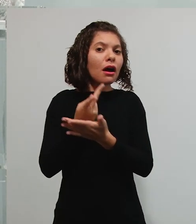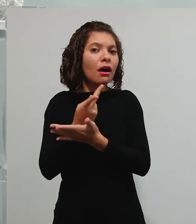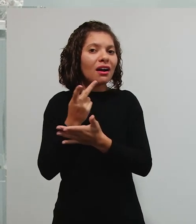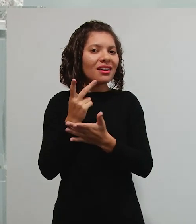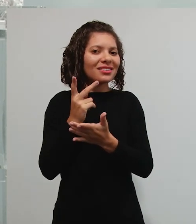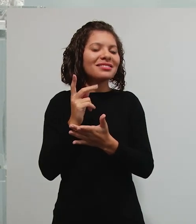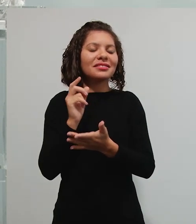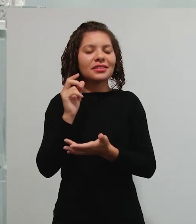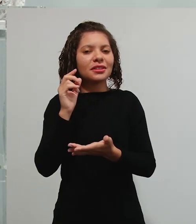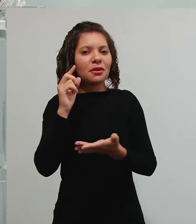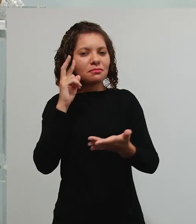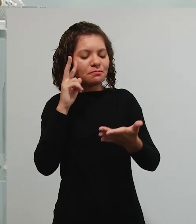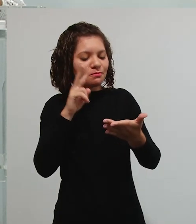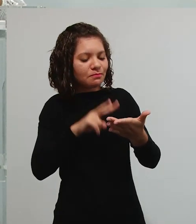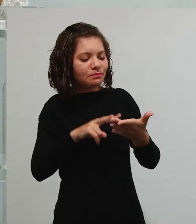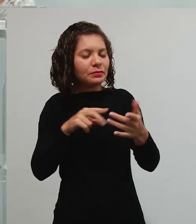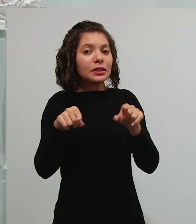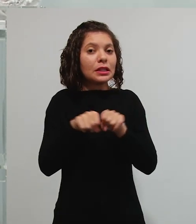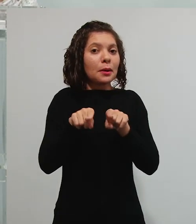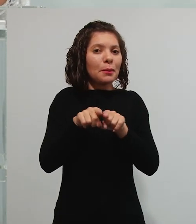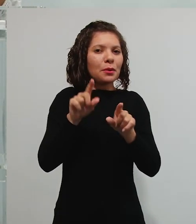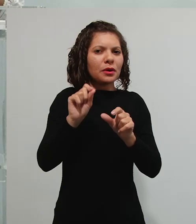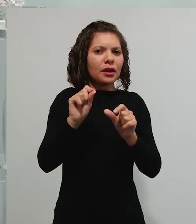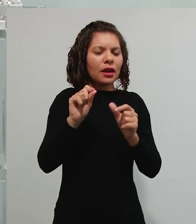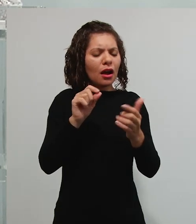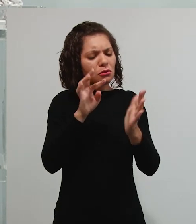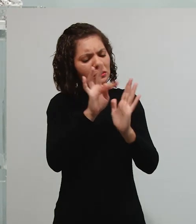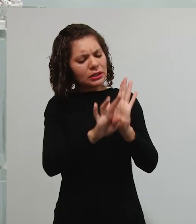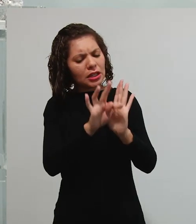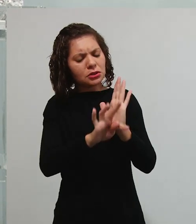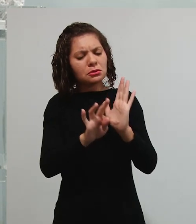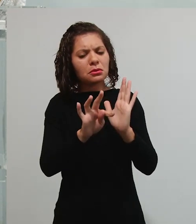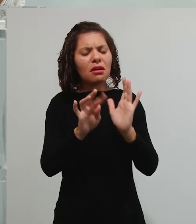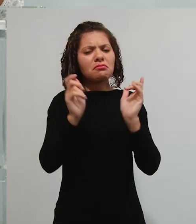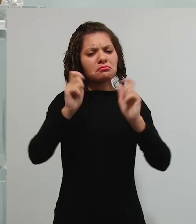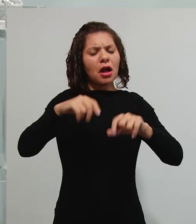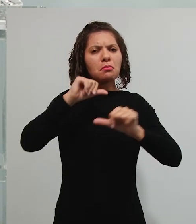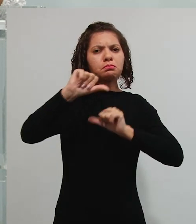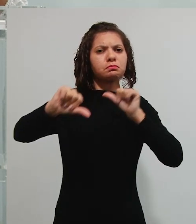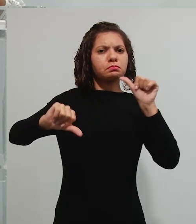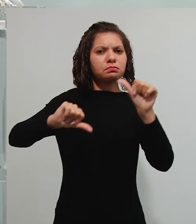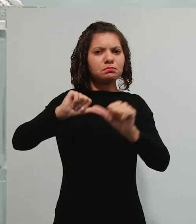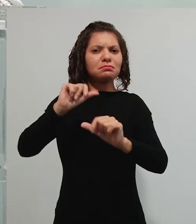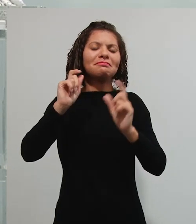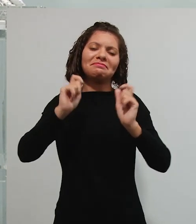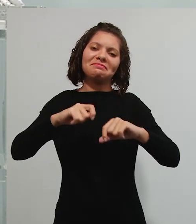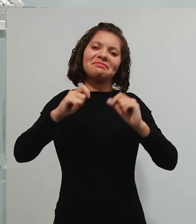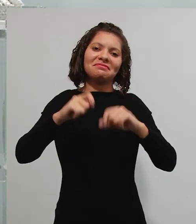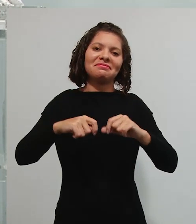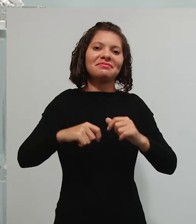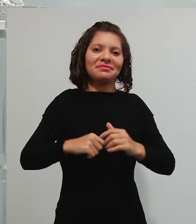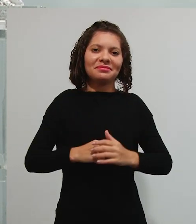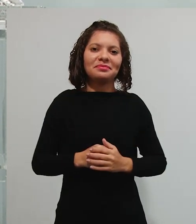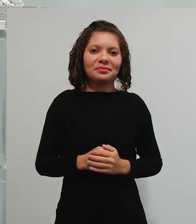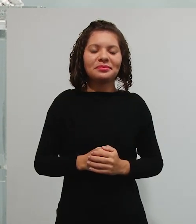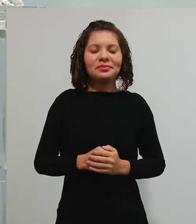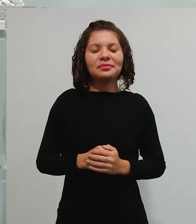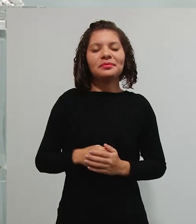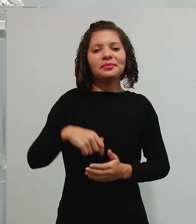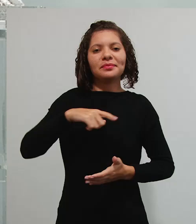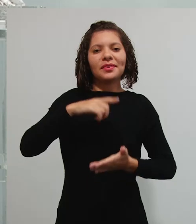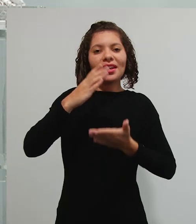ao mesmo tempo, nós estamos reescrevendo ou melhorando o texto, como alguns autores aí que pesquisam o ato de